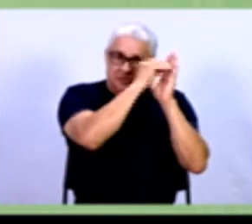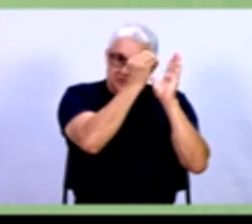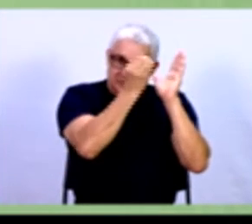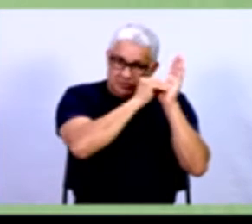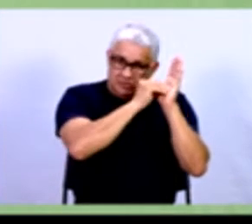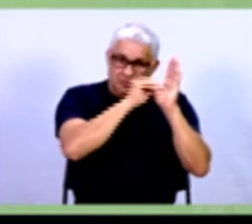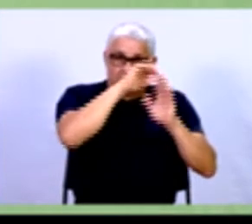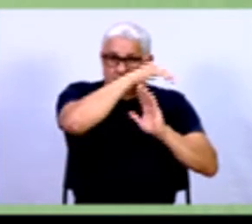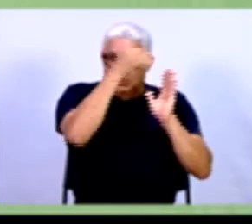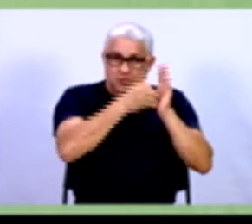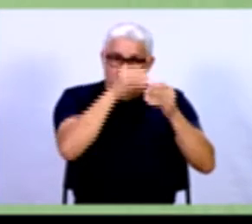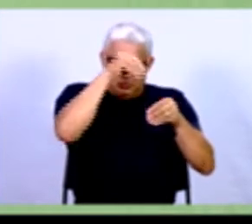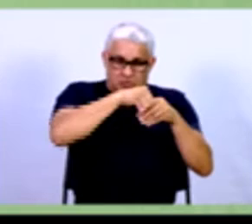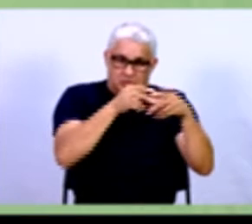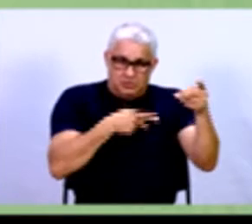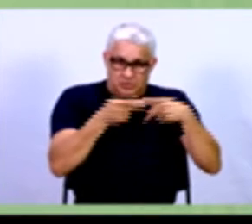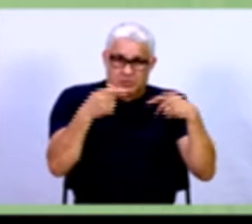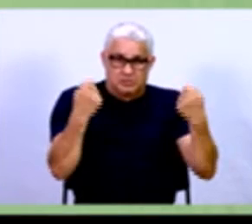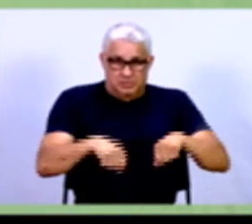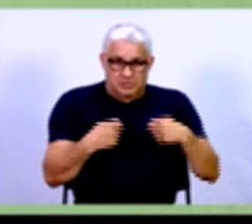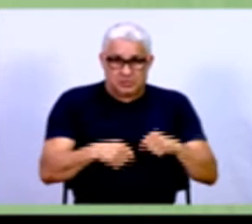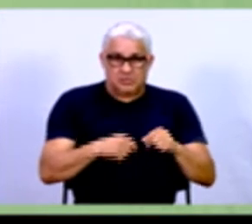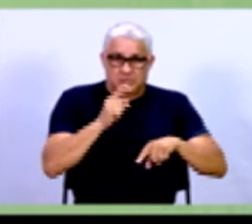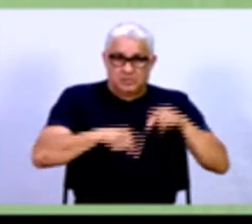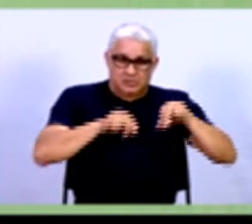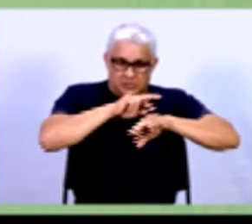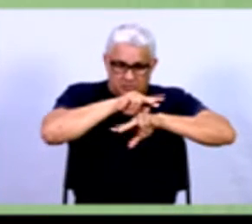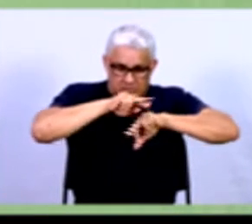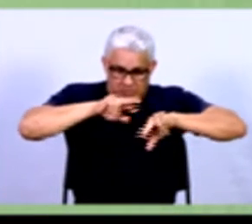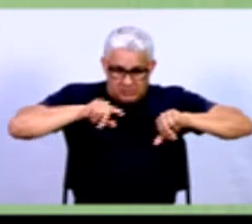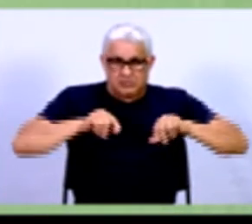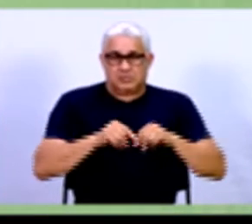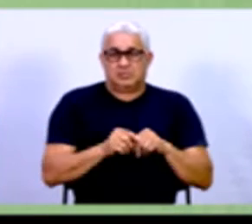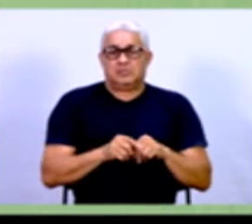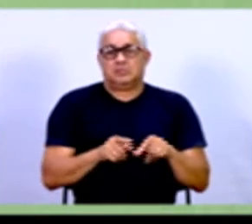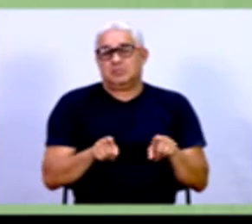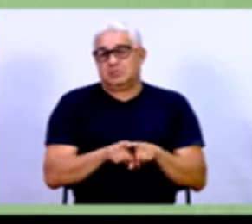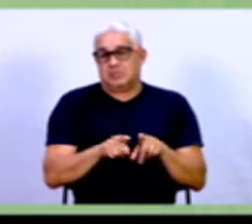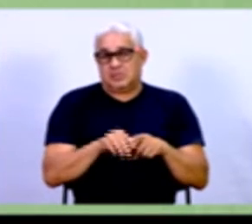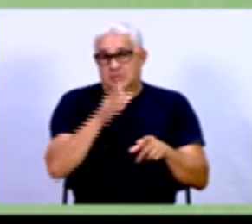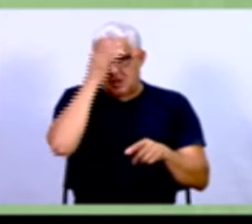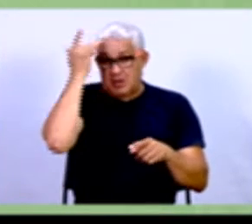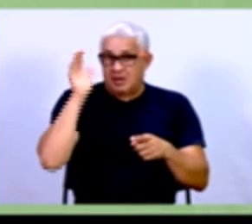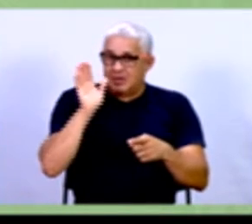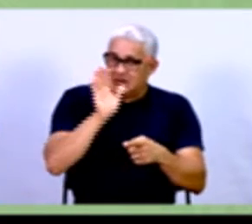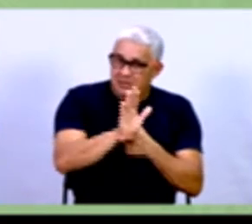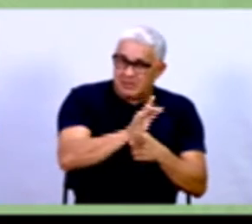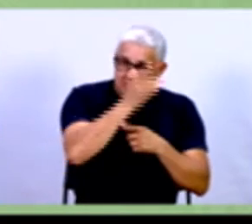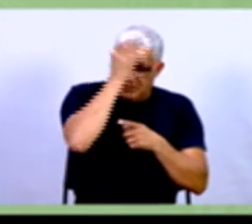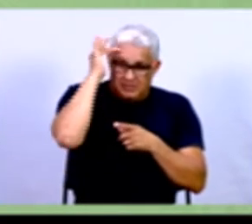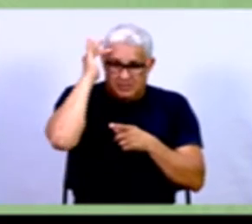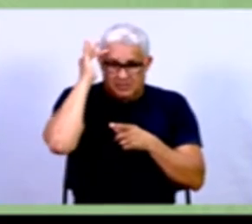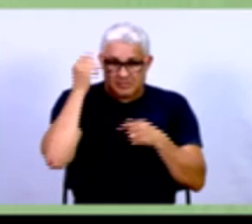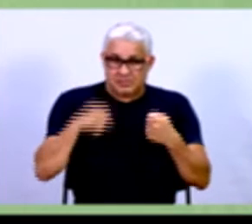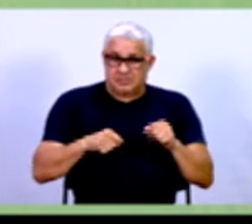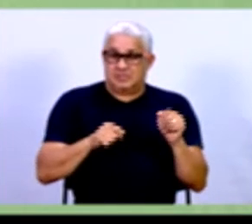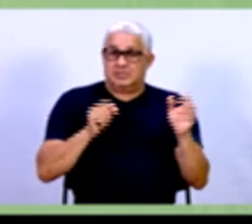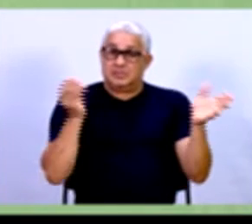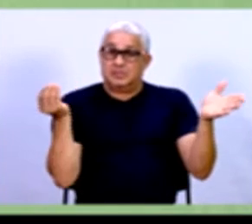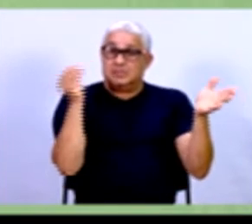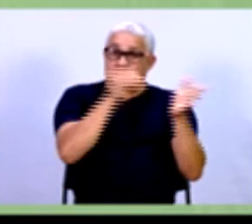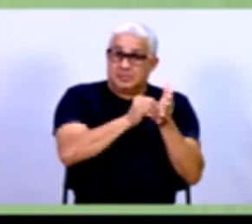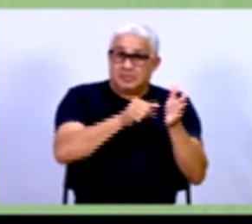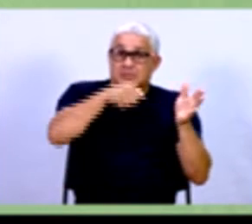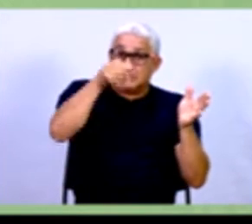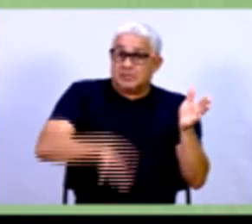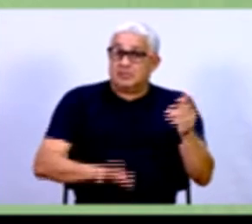planejamento. Se você precisar de material, recursos ou ajuda de outras pessoas, daí nessa fase é importante definir quem